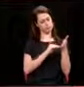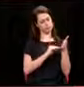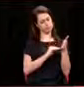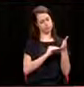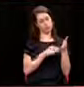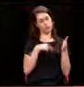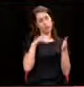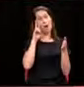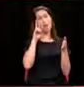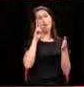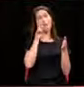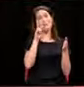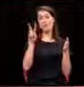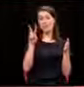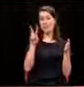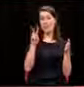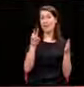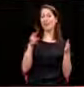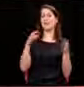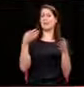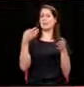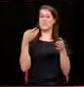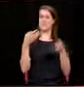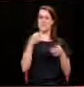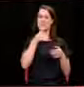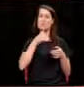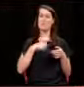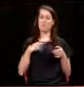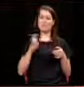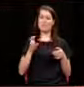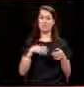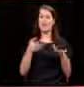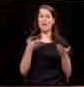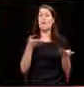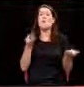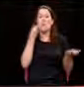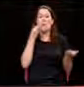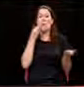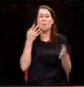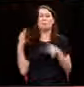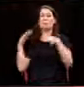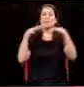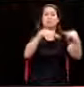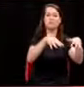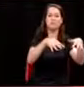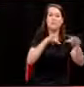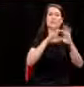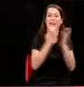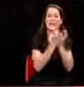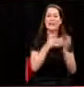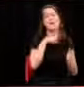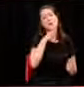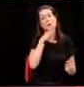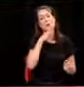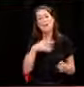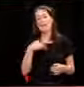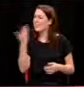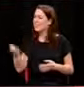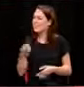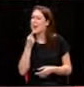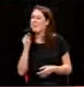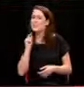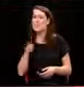o Benfica Estoril num comboio. E deram o nome do comboio Benfica. Portanto, está explicado. Eu penso que alguém me disse já